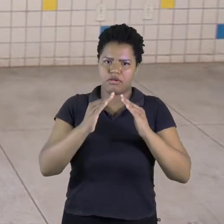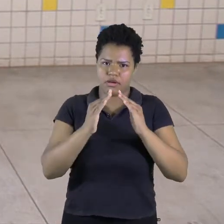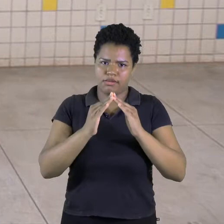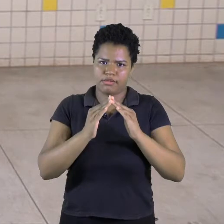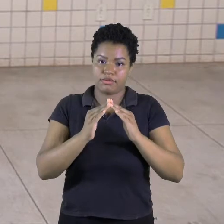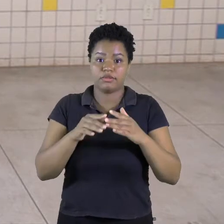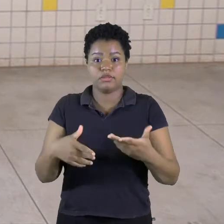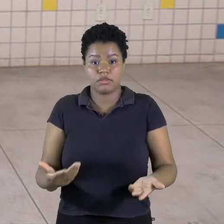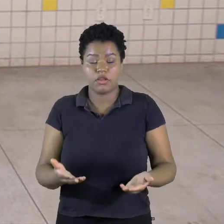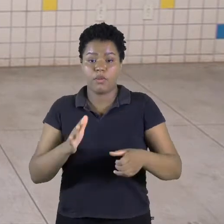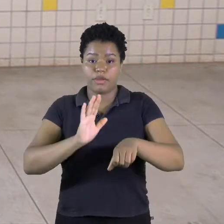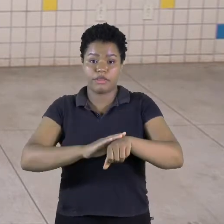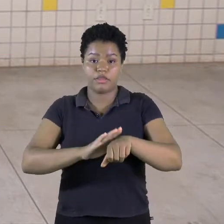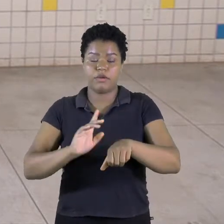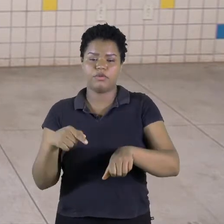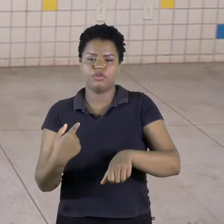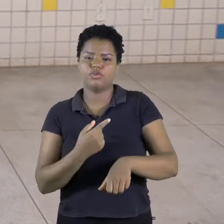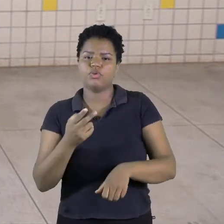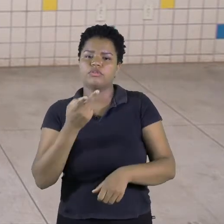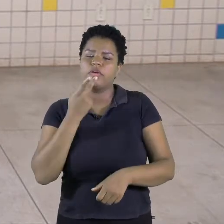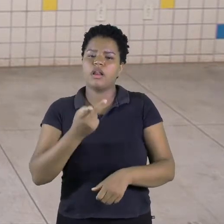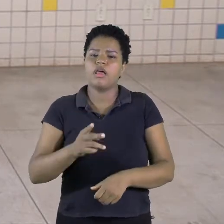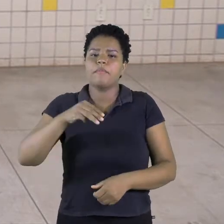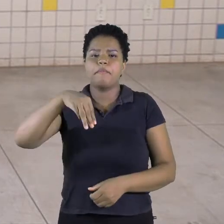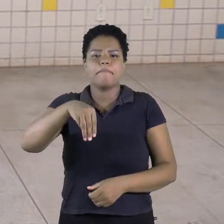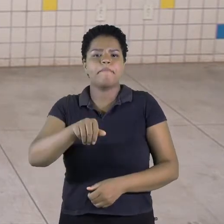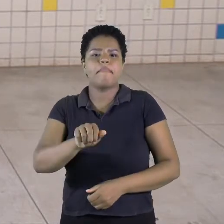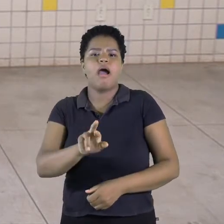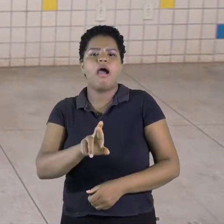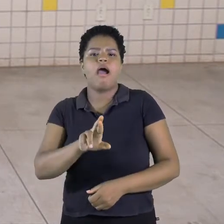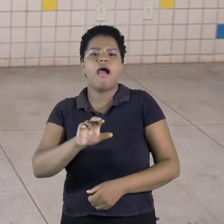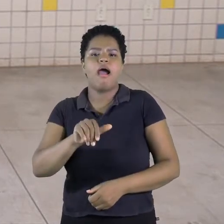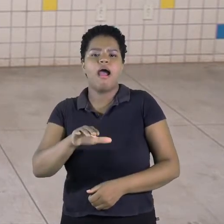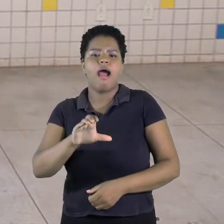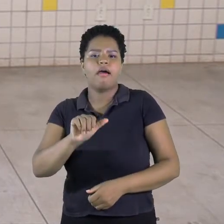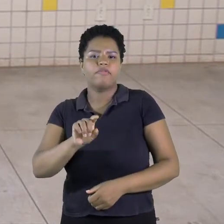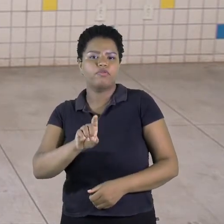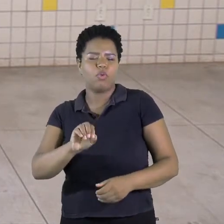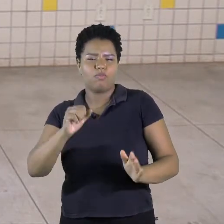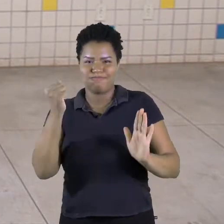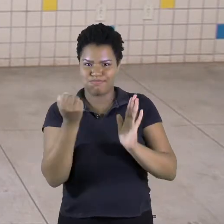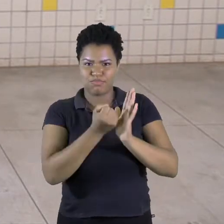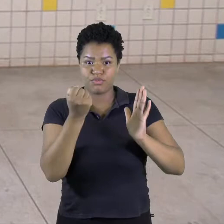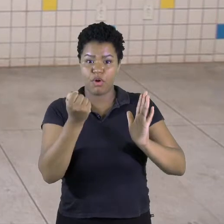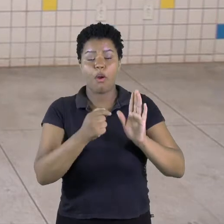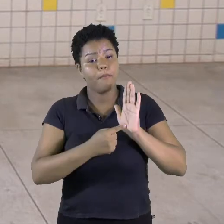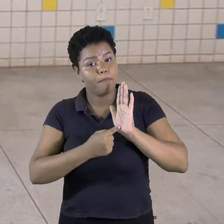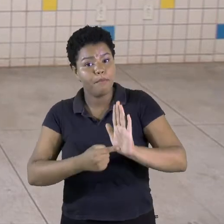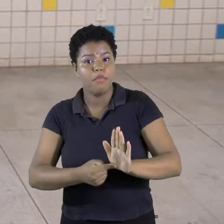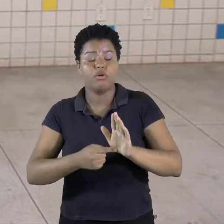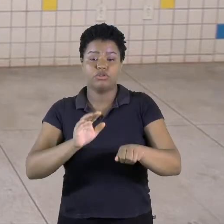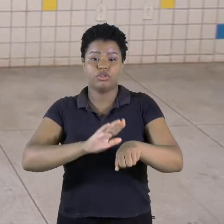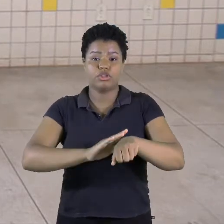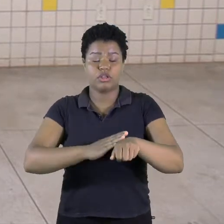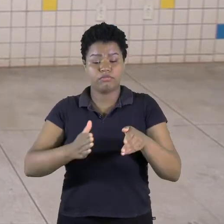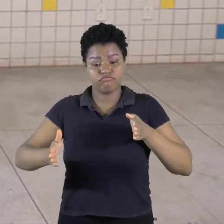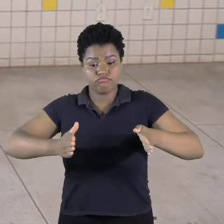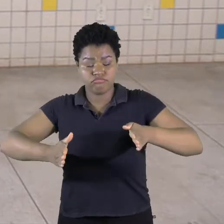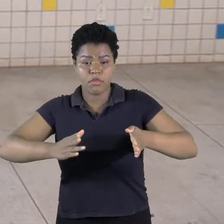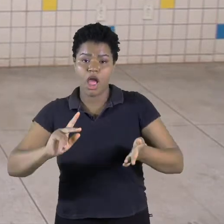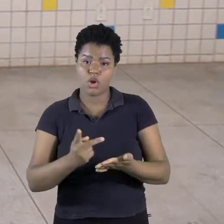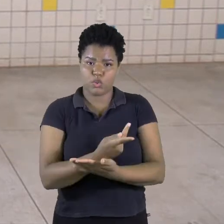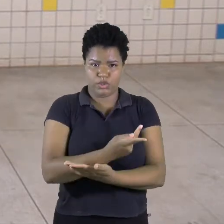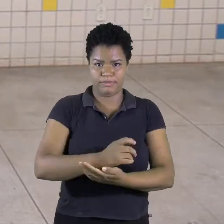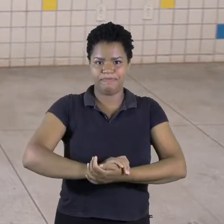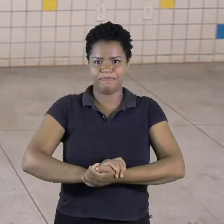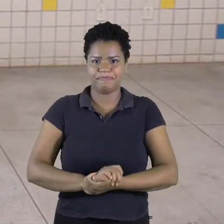termos que nós chamamos de marcadores, porque marca o tempo do que está acontecendo e de como está acontecendo. Então, olha só, para